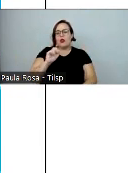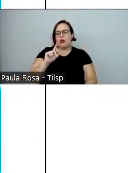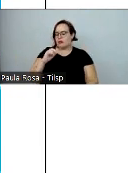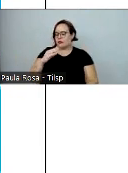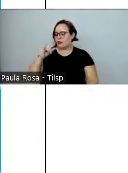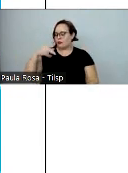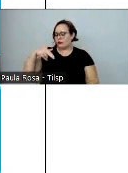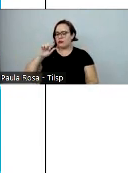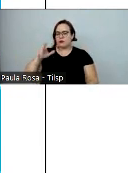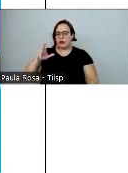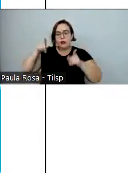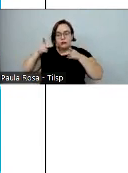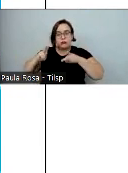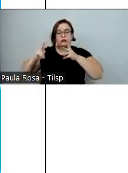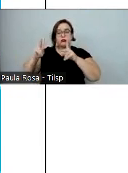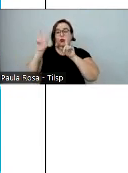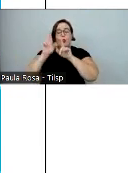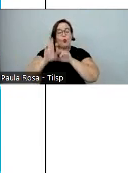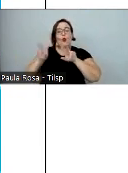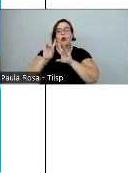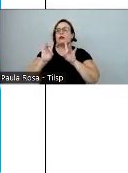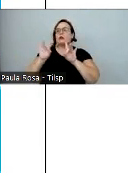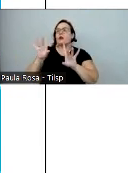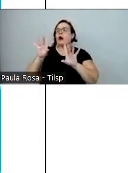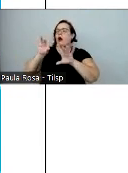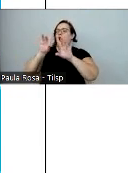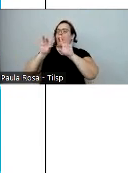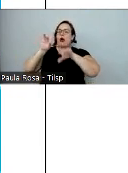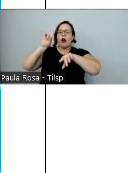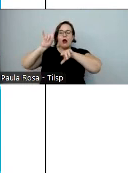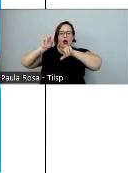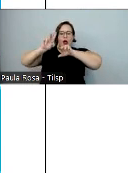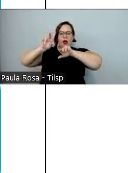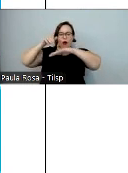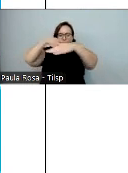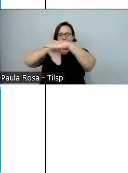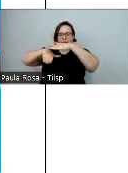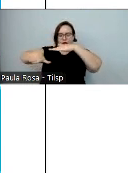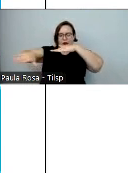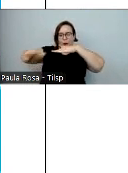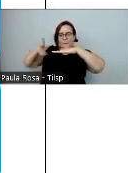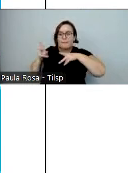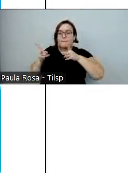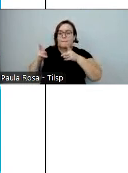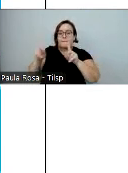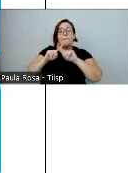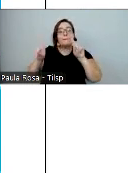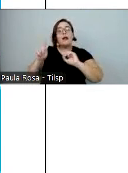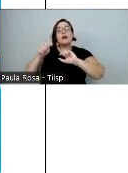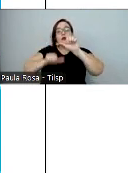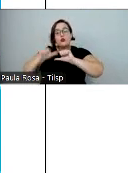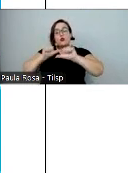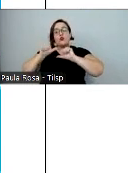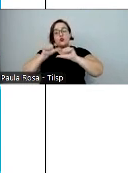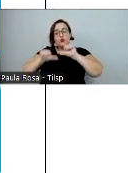significa constituir coleções permanentes Mas significa estar continuamente transformando as suas coleções né isso que